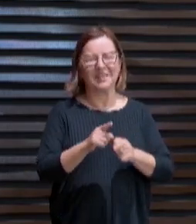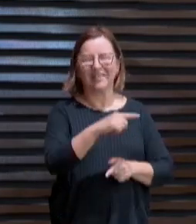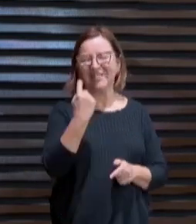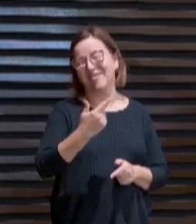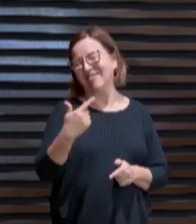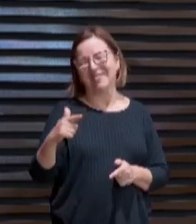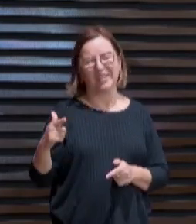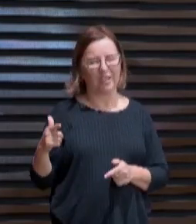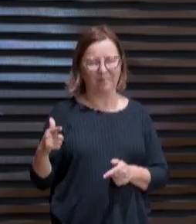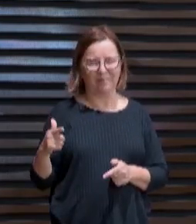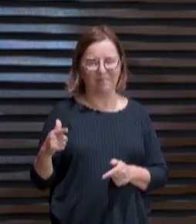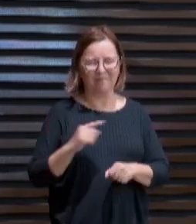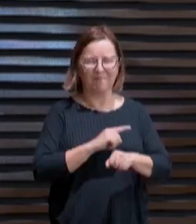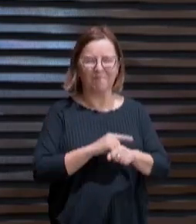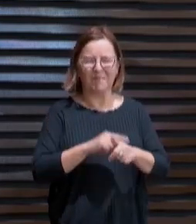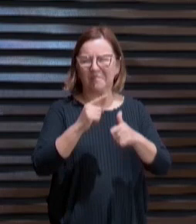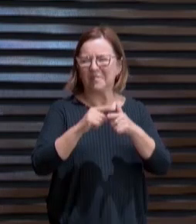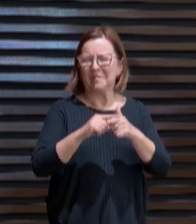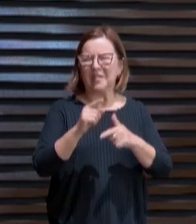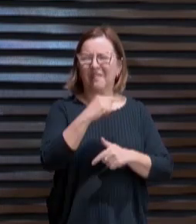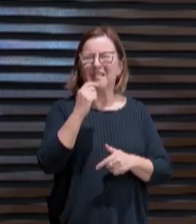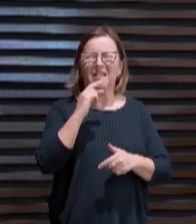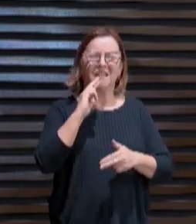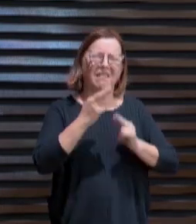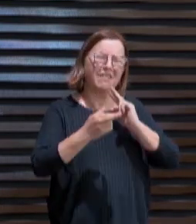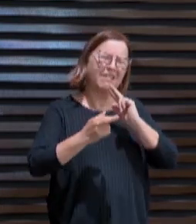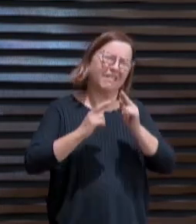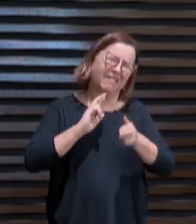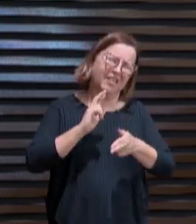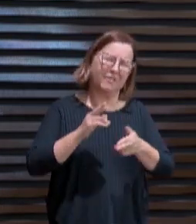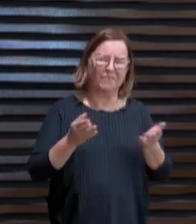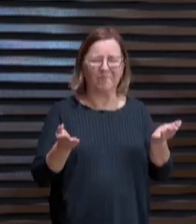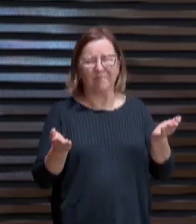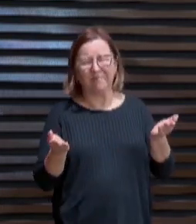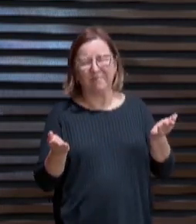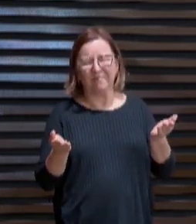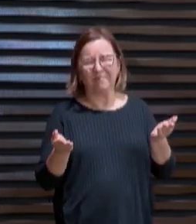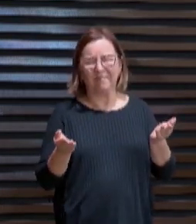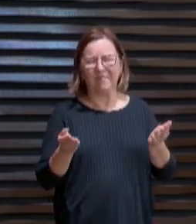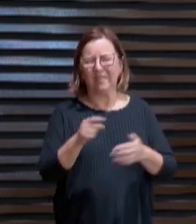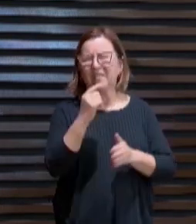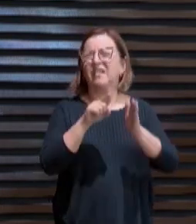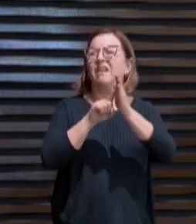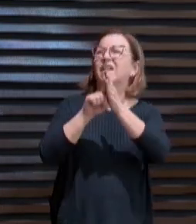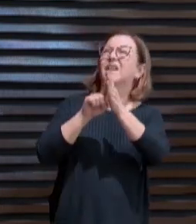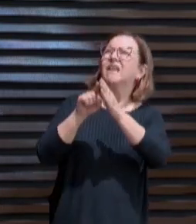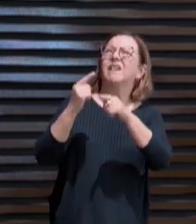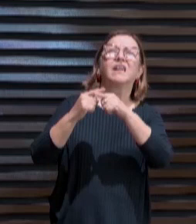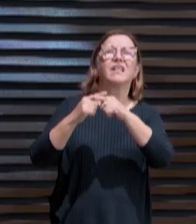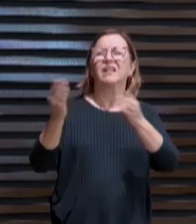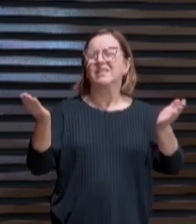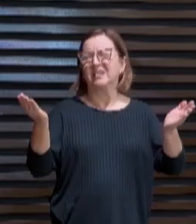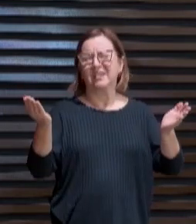Quando nós passamos pela tribulação, nós nos lamentamos, nós nos revoltamos, nós questionamos, quando passamos